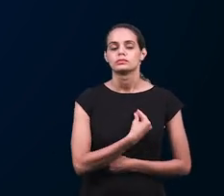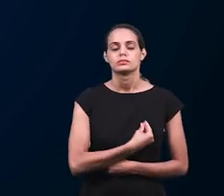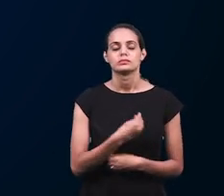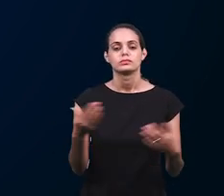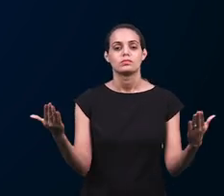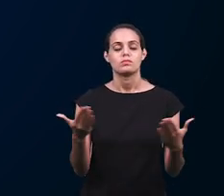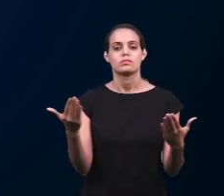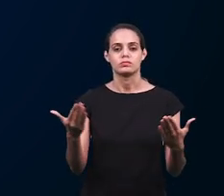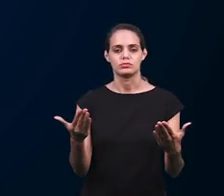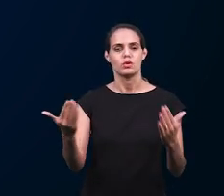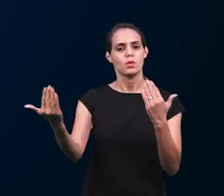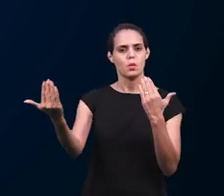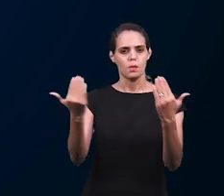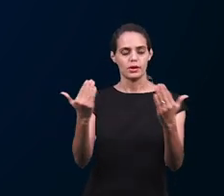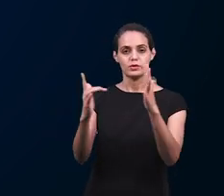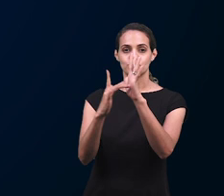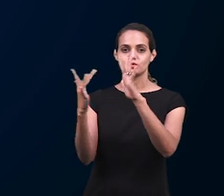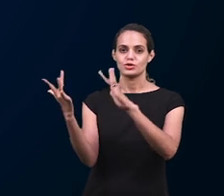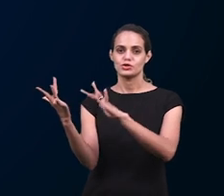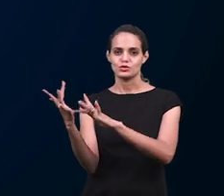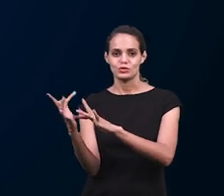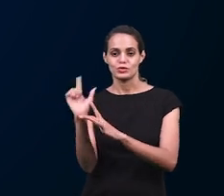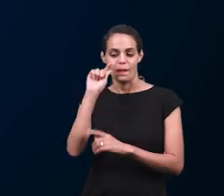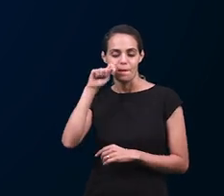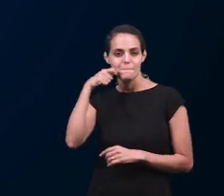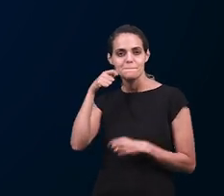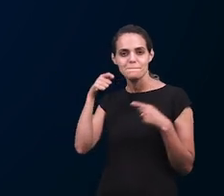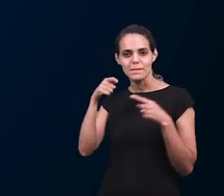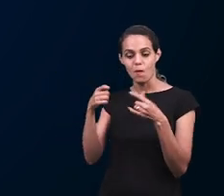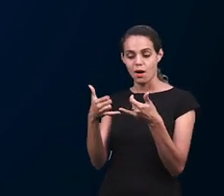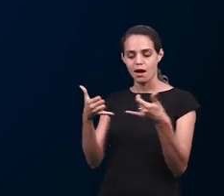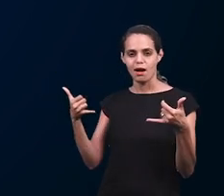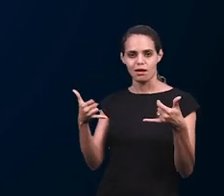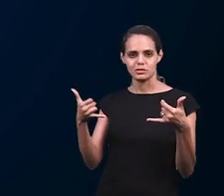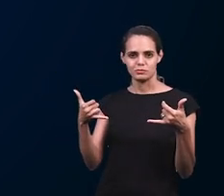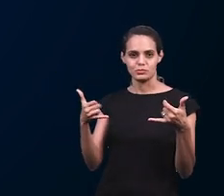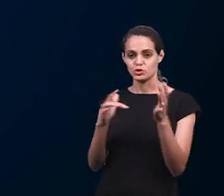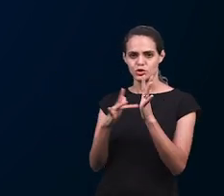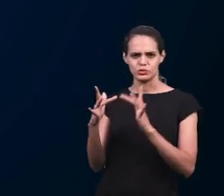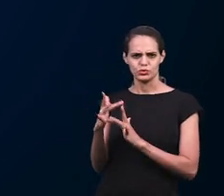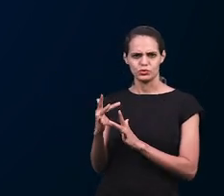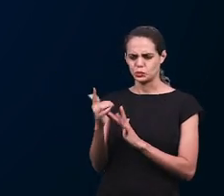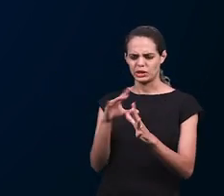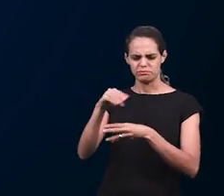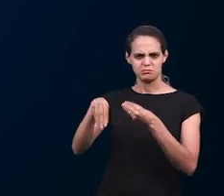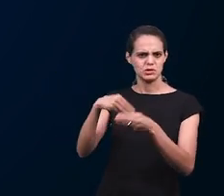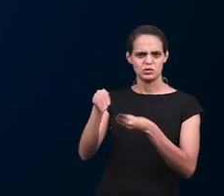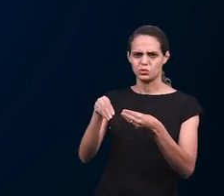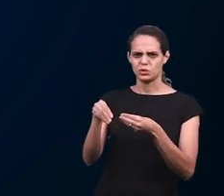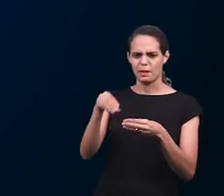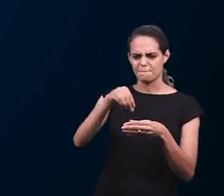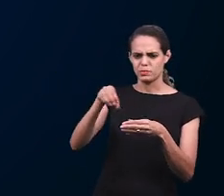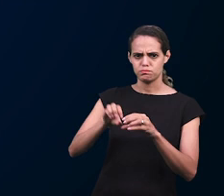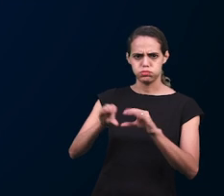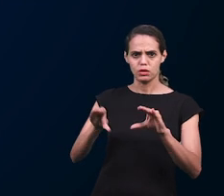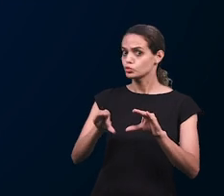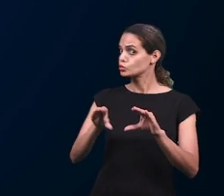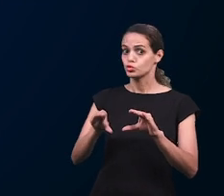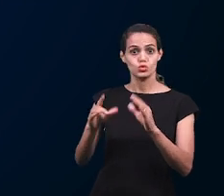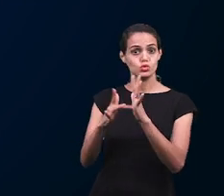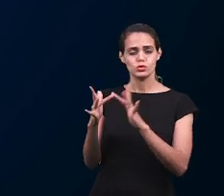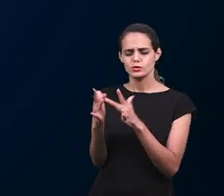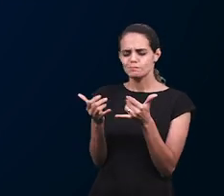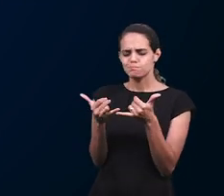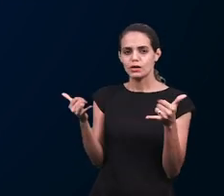dias de hoje. Jesus, ele é esse pão sem mistura. Por que Jesus é esse pão sem mistura? Porque